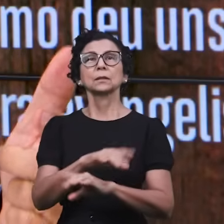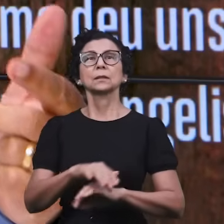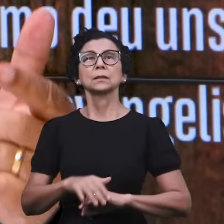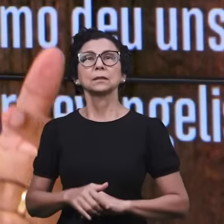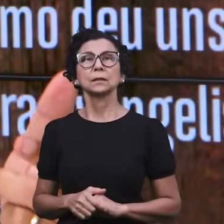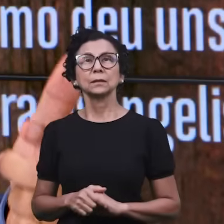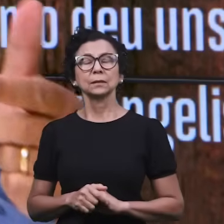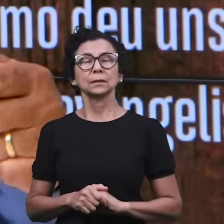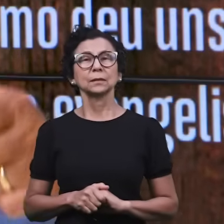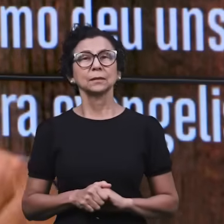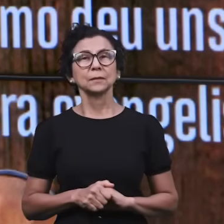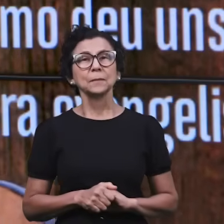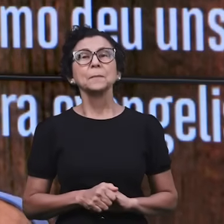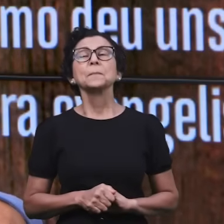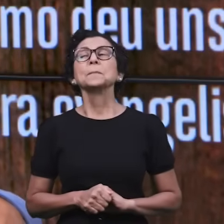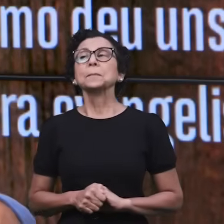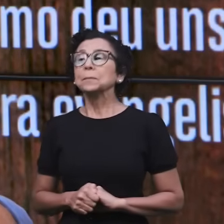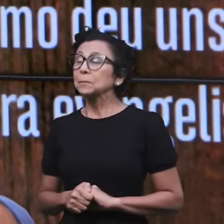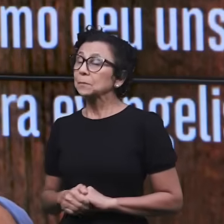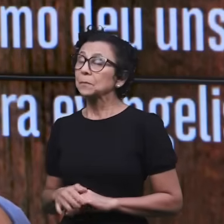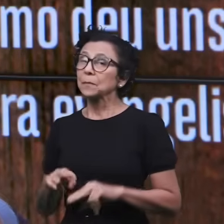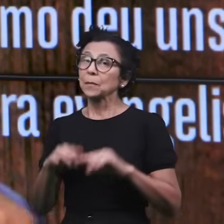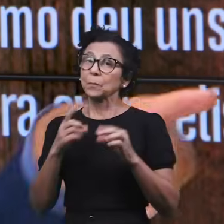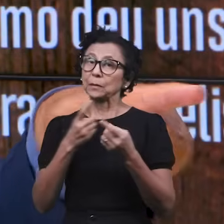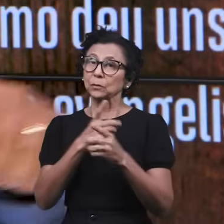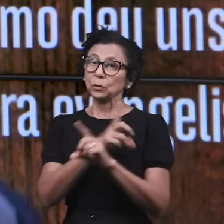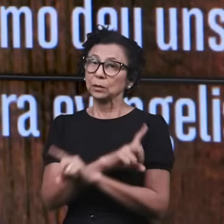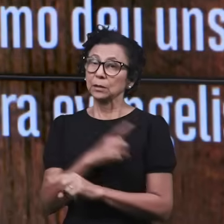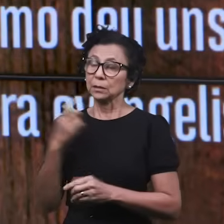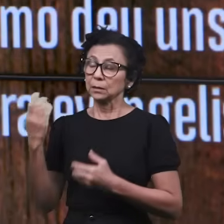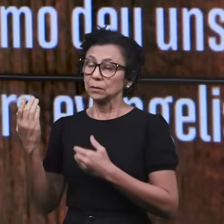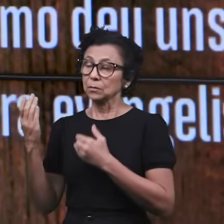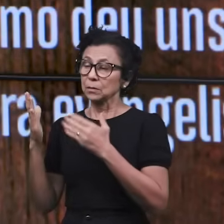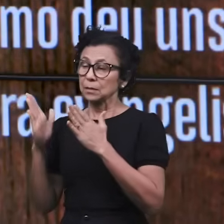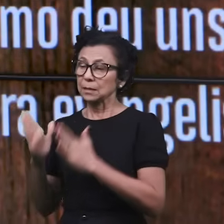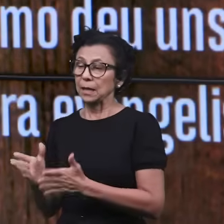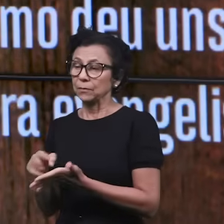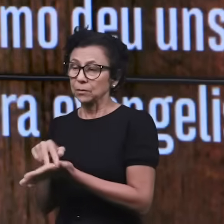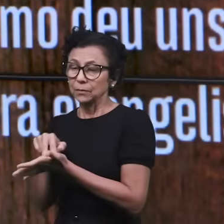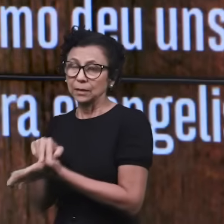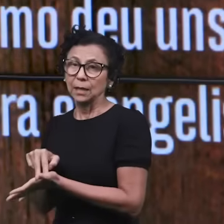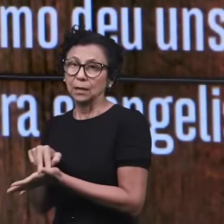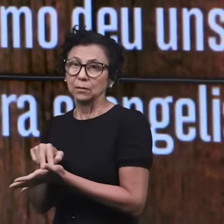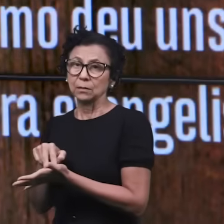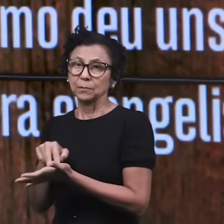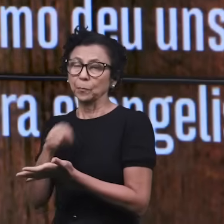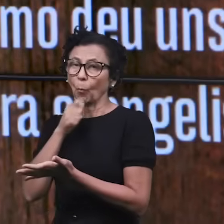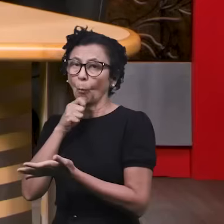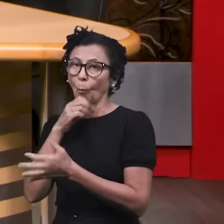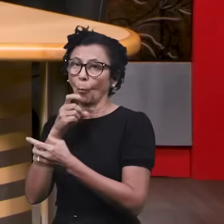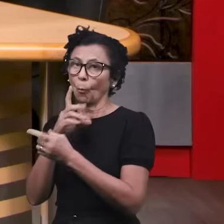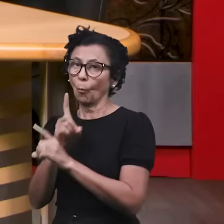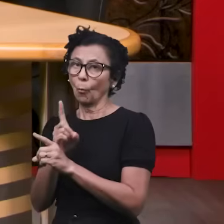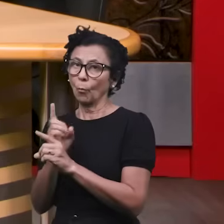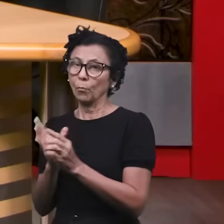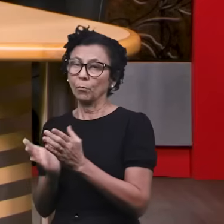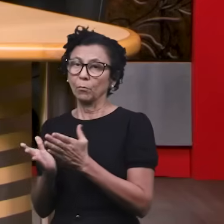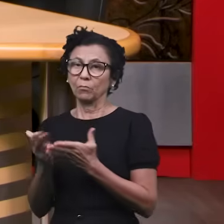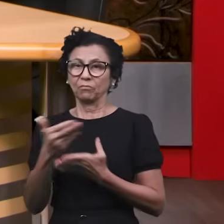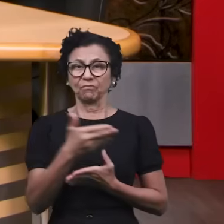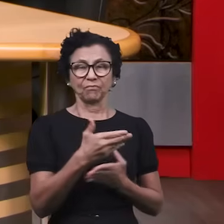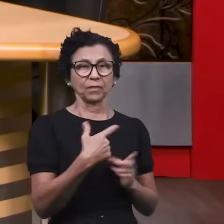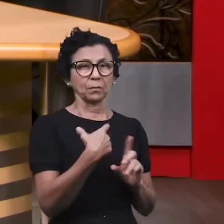dá a permanência dos fiéis no corpo. Claro. Porque sem doutrina, o fiel não fica no corpo. Exatamente. O